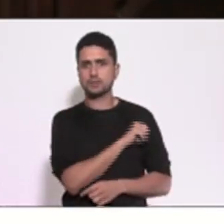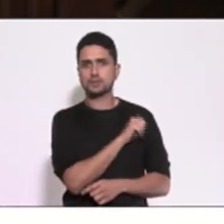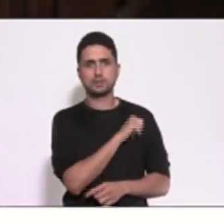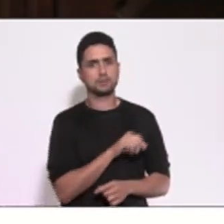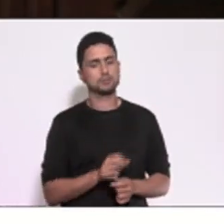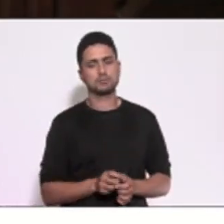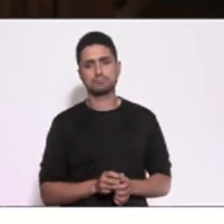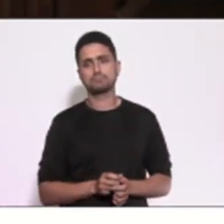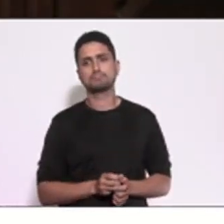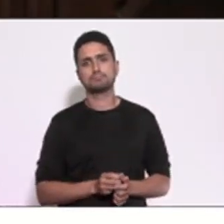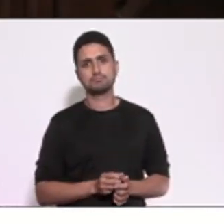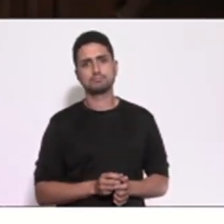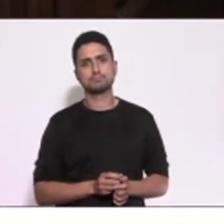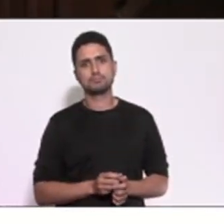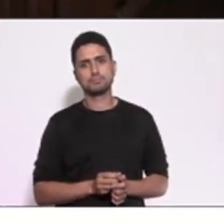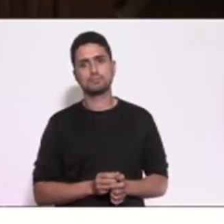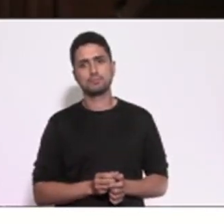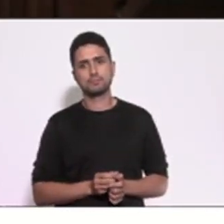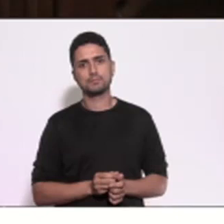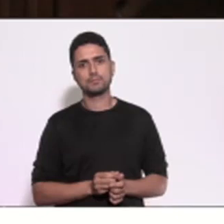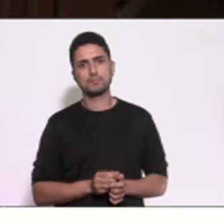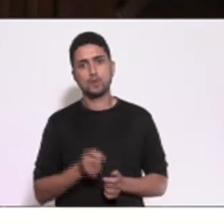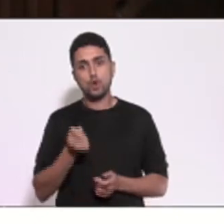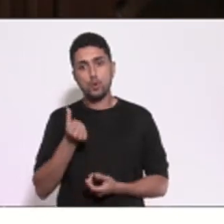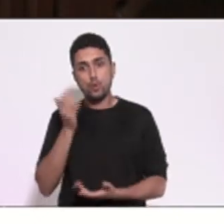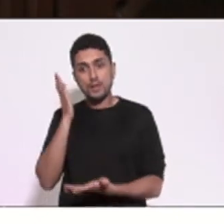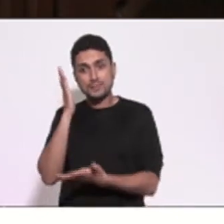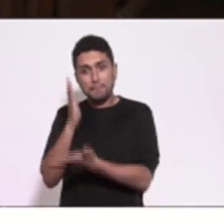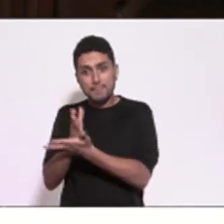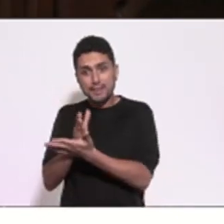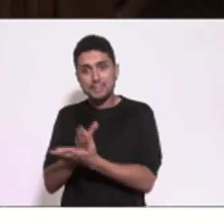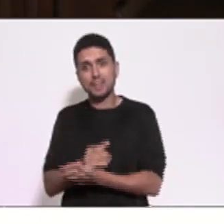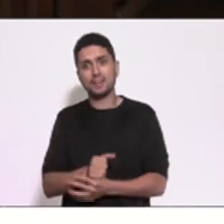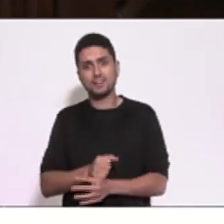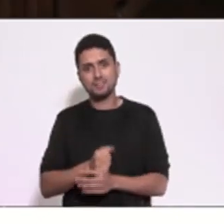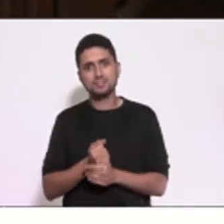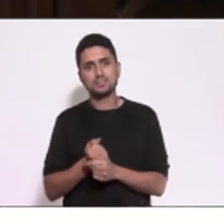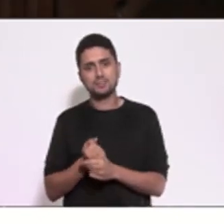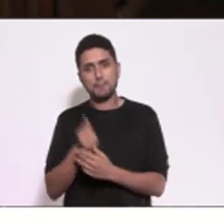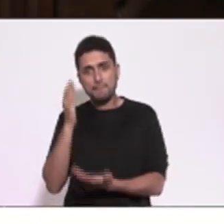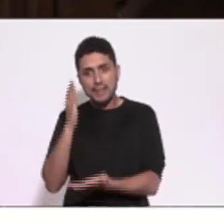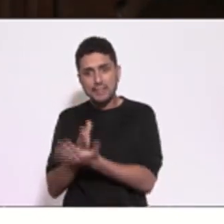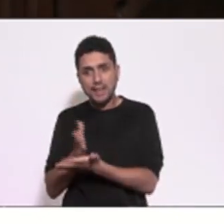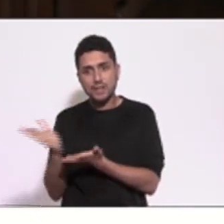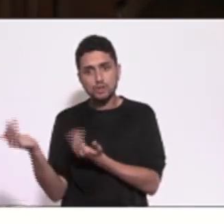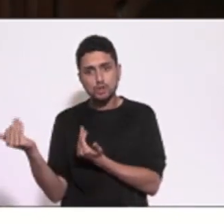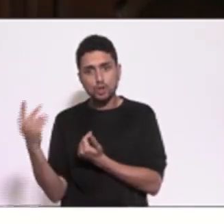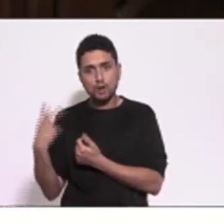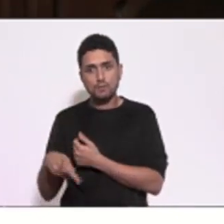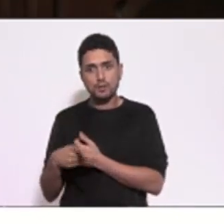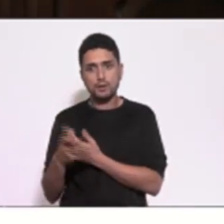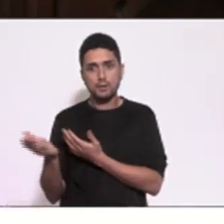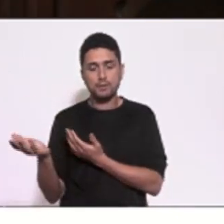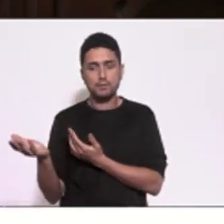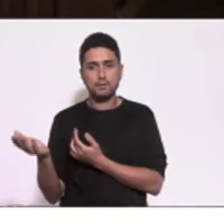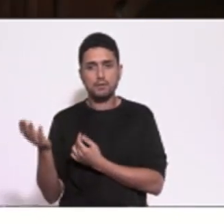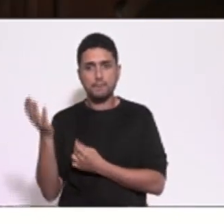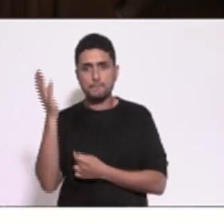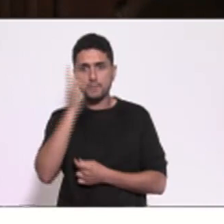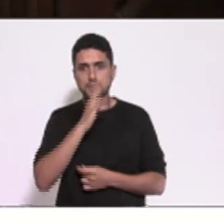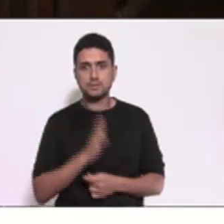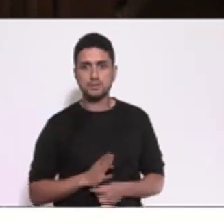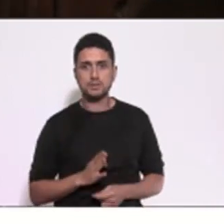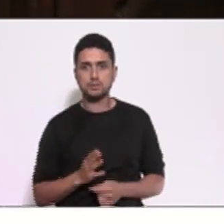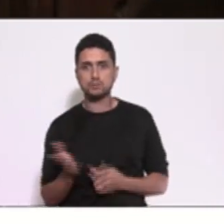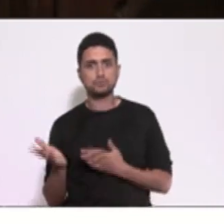Brasil. Quase metade, pouco menos da metade dos jovens brasileiros, na faixa etária correspondente